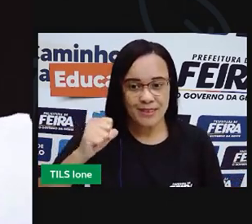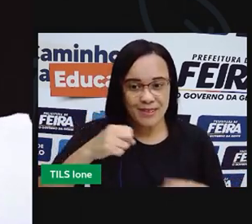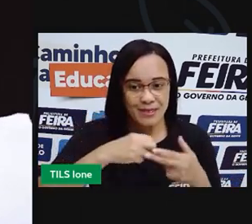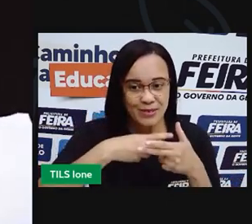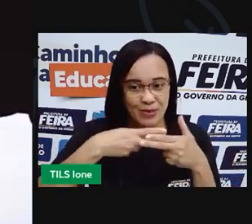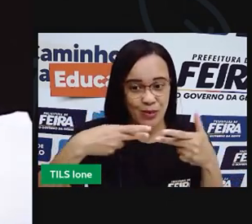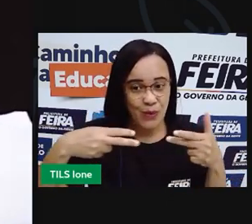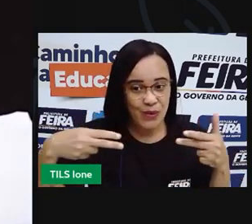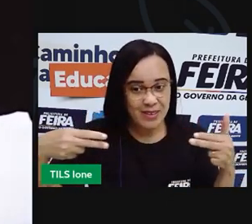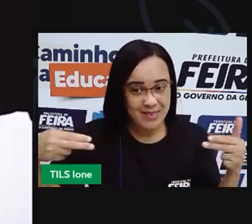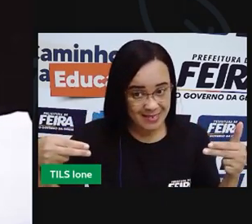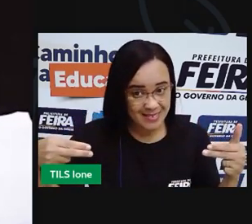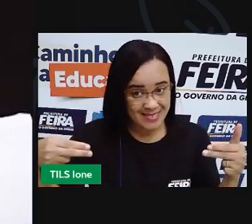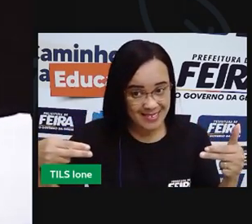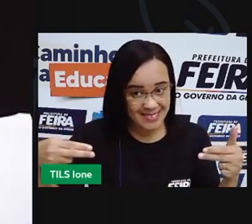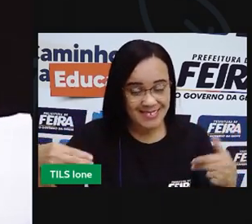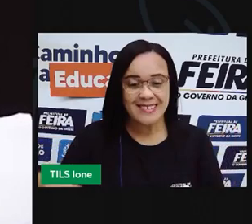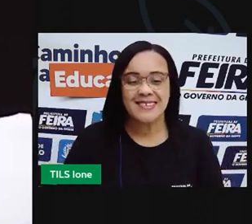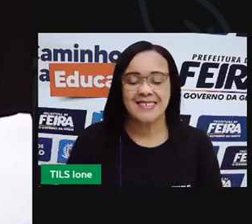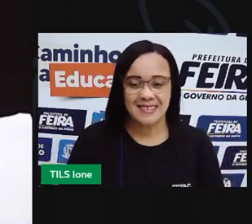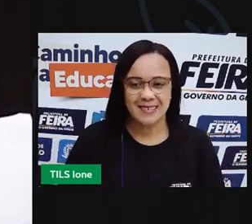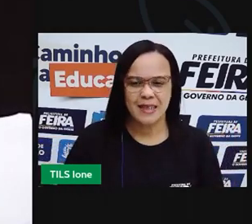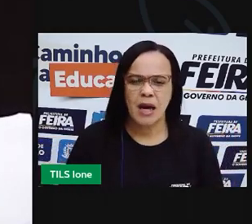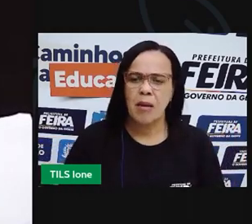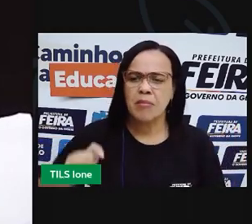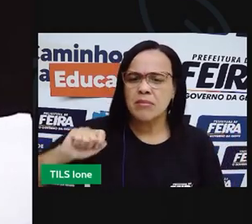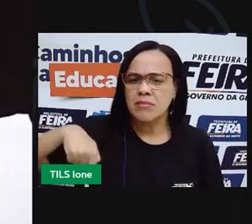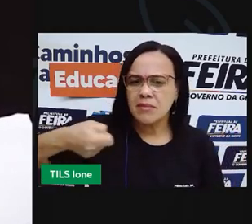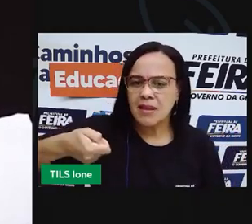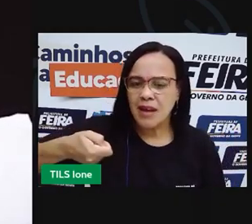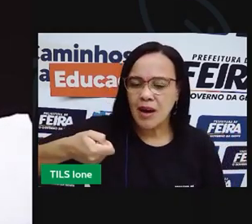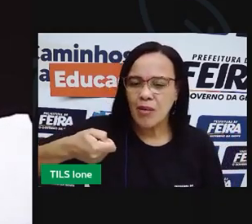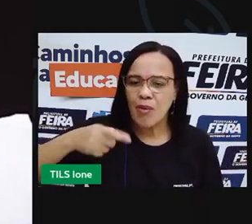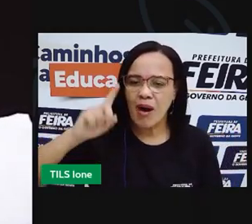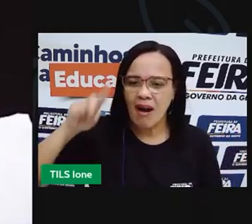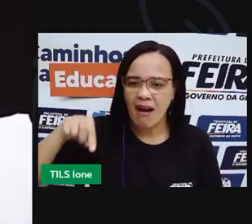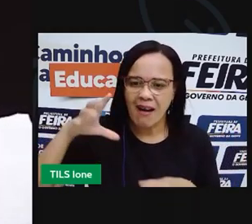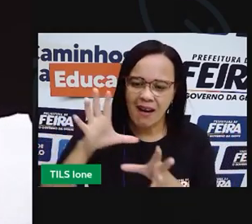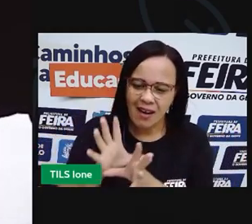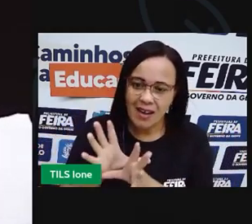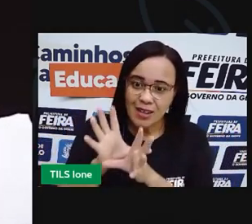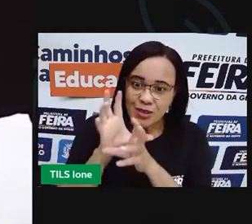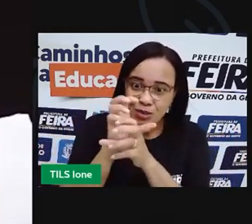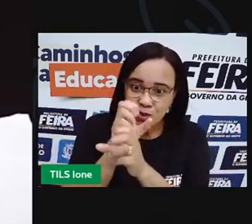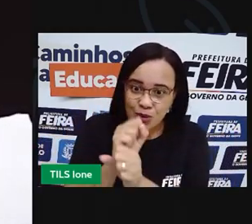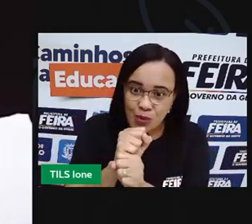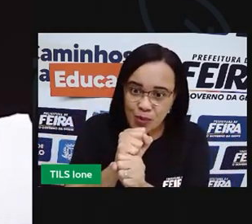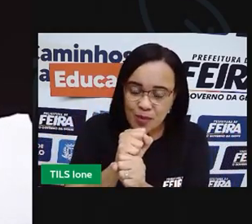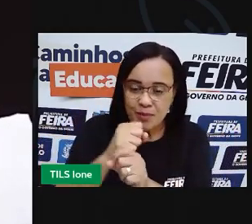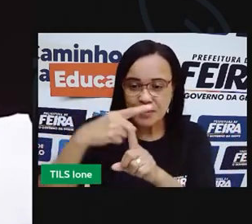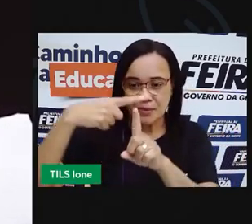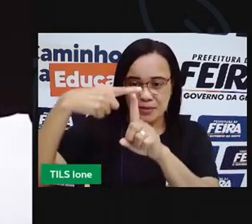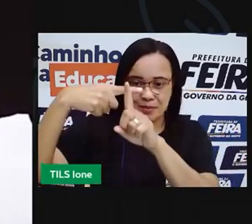A gente fez uma adição, criançada, com essa simples